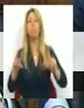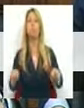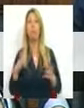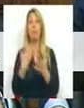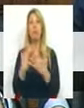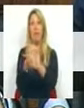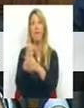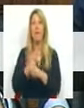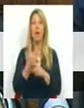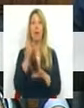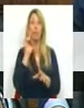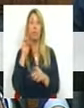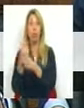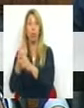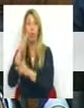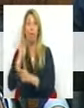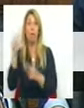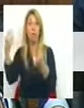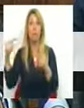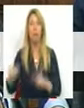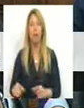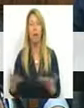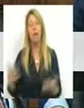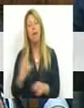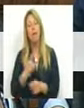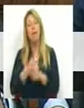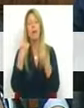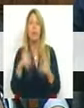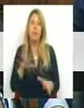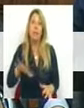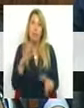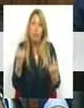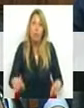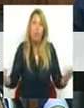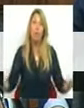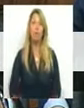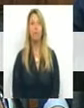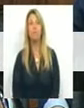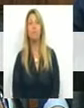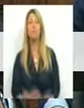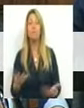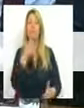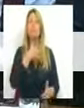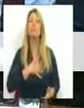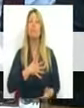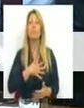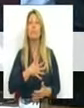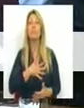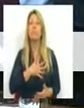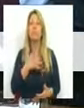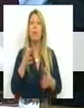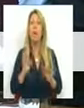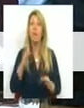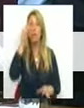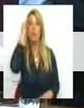esse conjunto de ativos, apesar de estarmos, de termos tido o episódio que tivemos. Então o que diz é que... É preciso não esquecer que